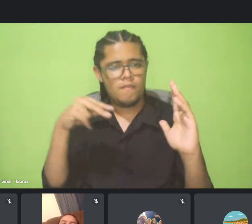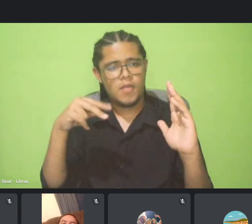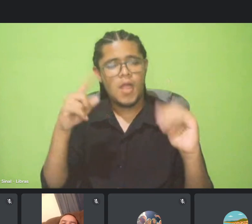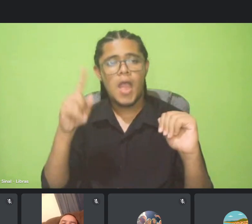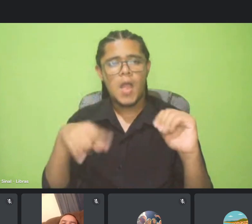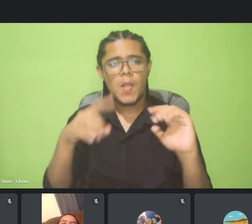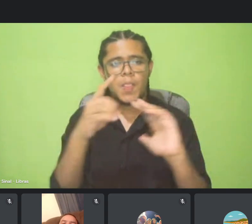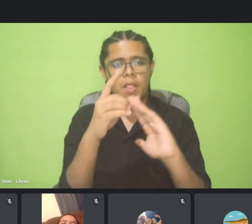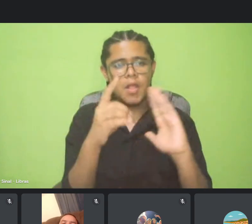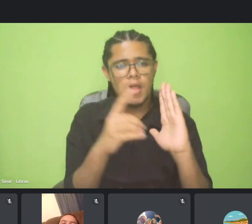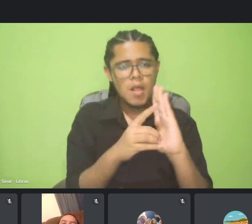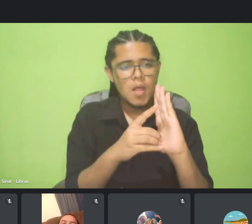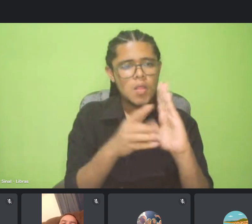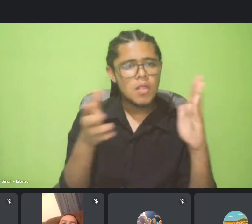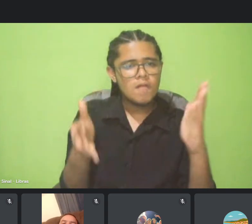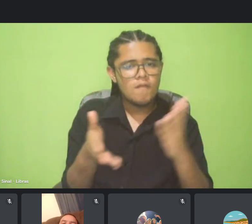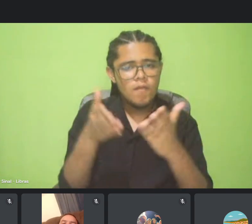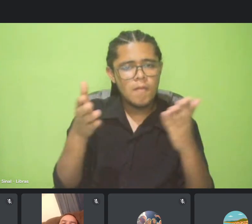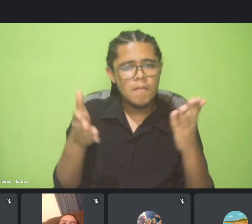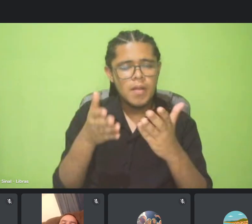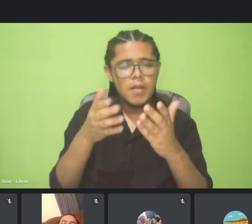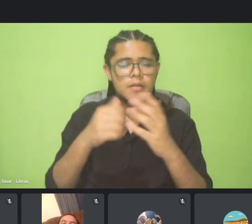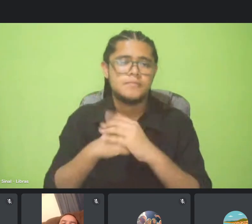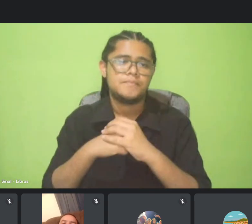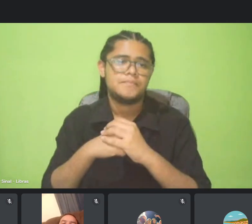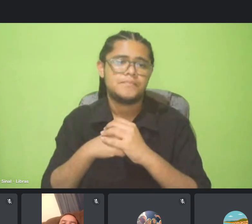aqui no artigo, que não foi ruim, foi ruim,